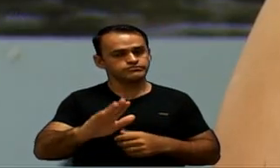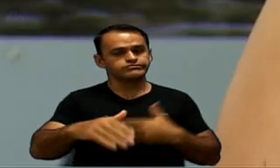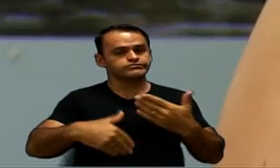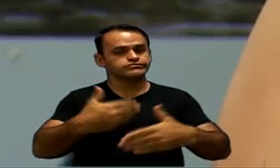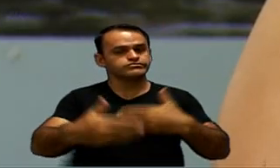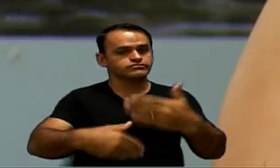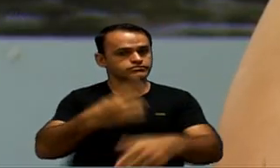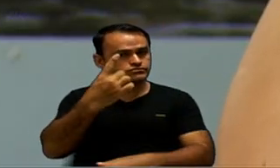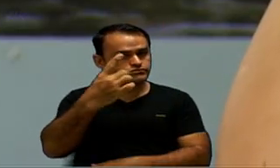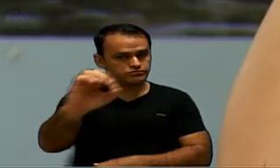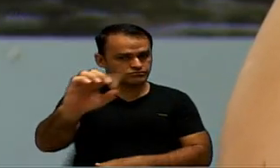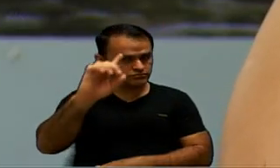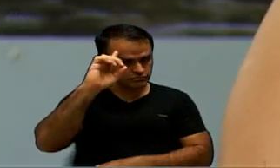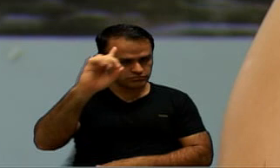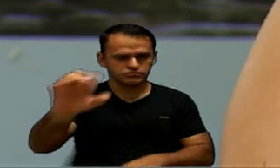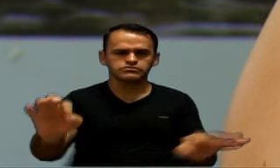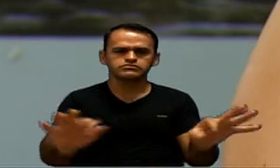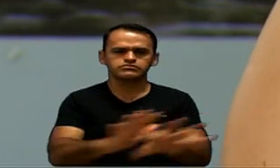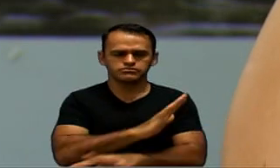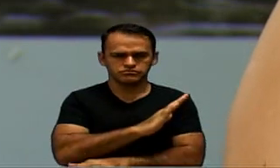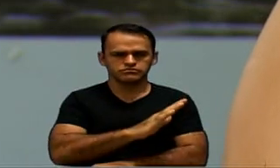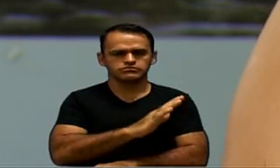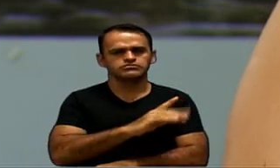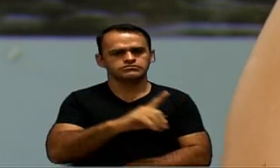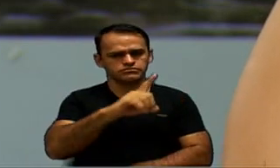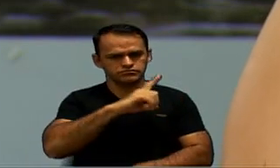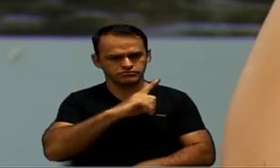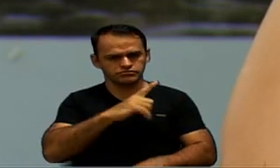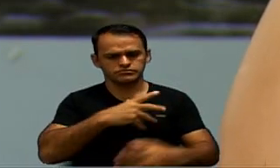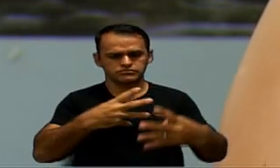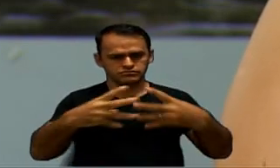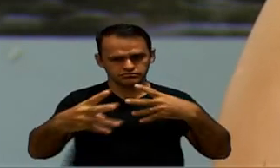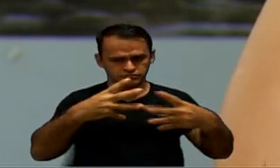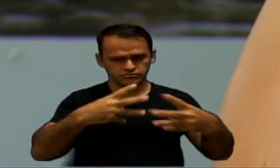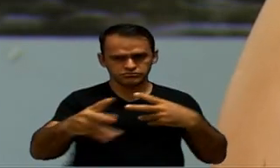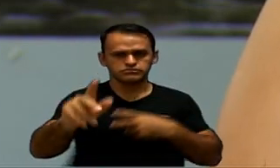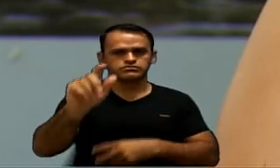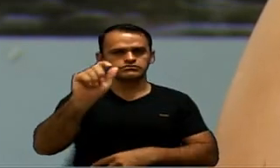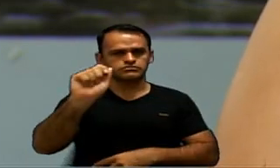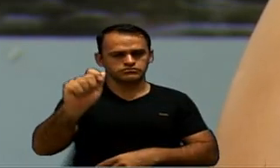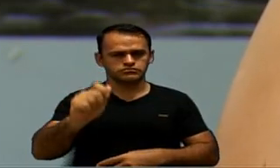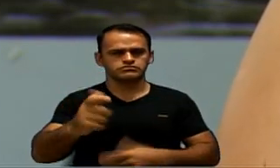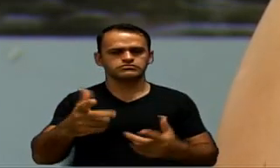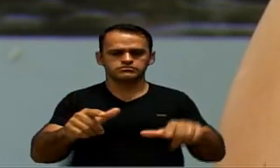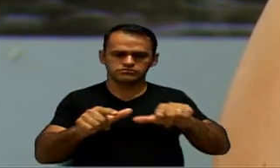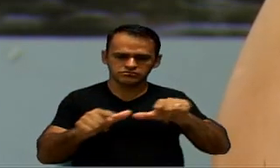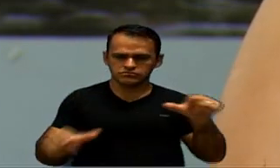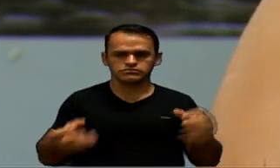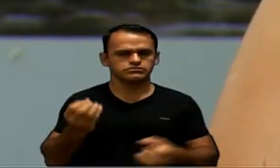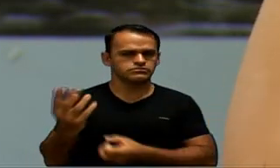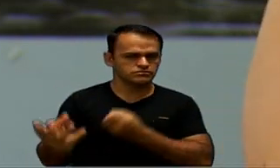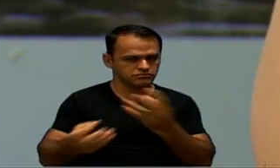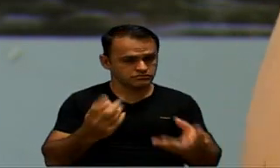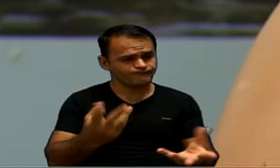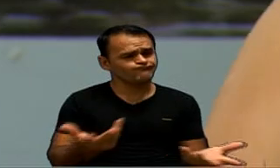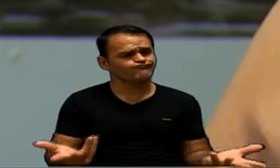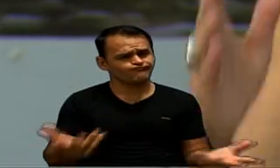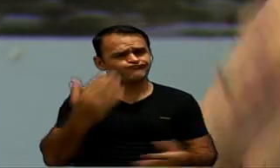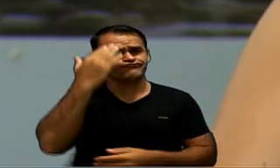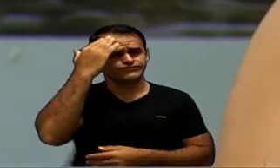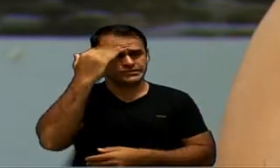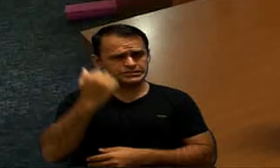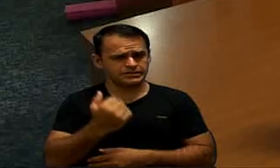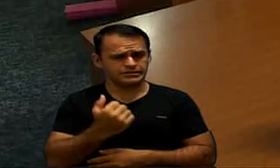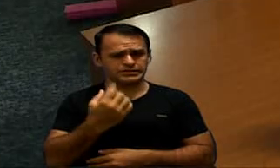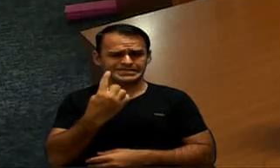às 18, no Terminal Santo Antônio, a panfletagem. Eu sei que é difícil para nós ter atividade